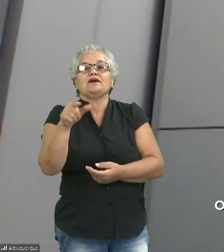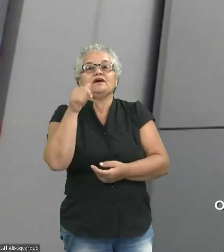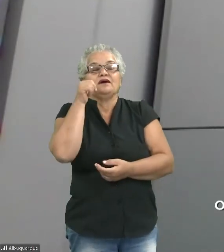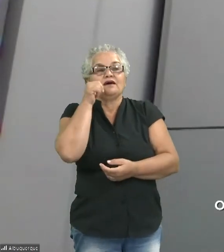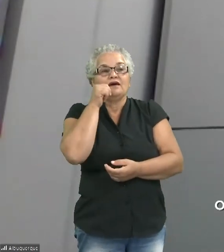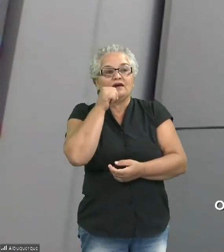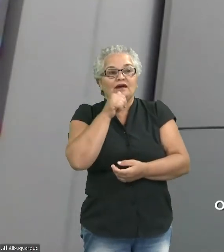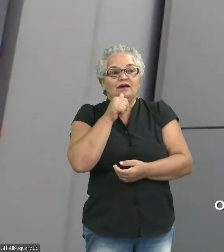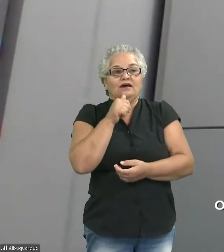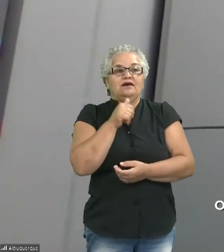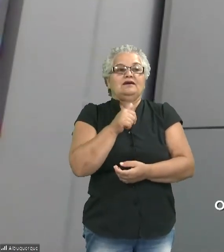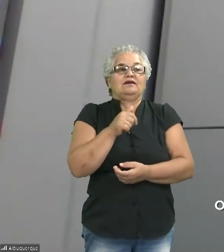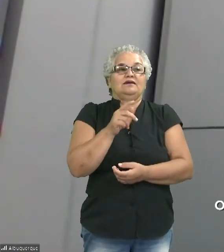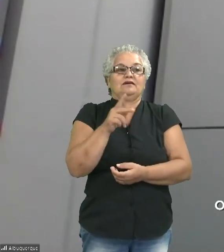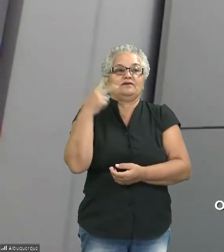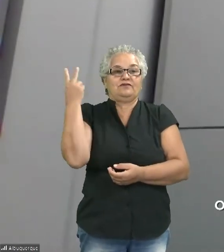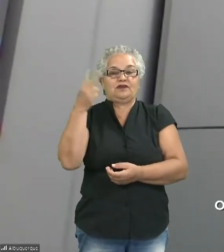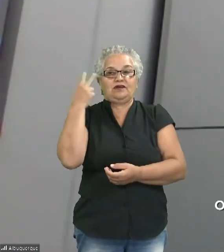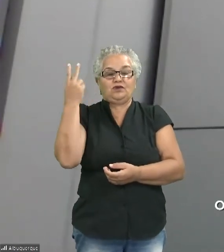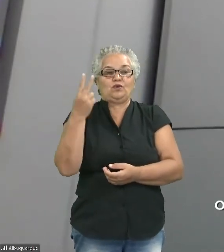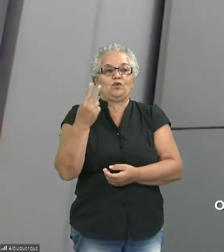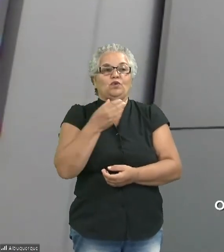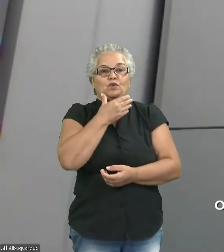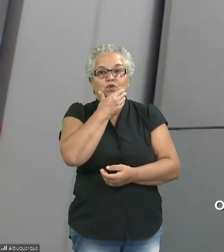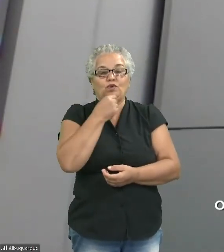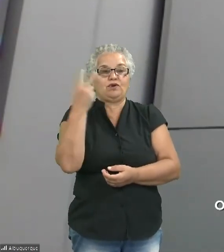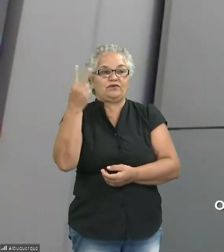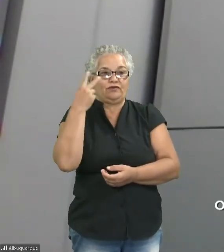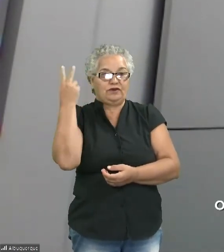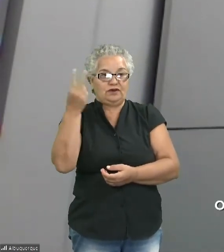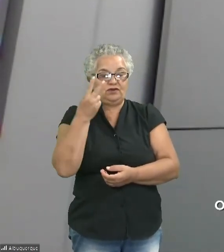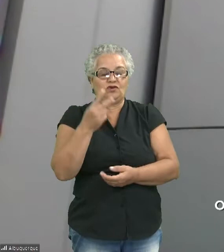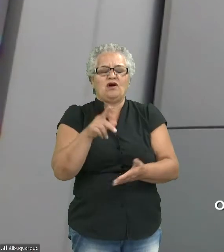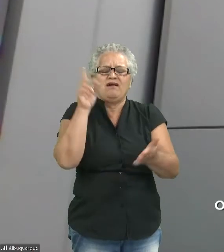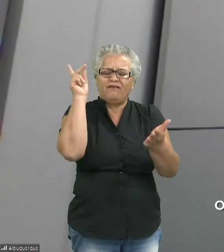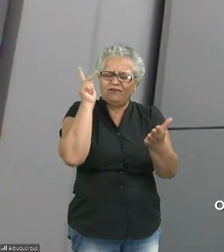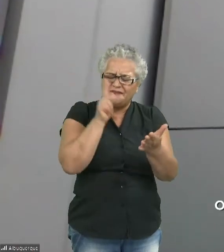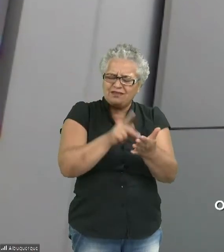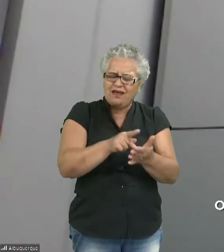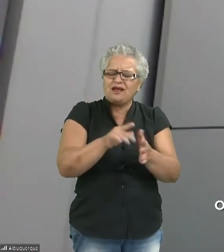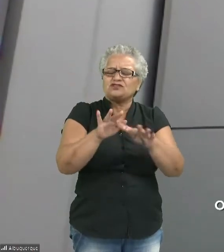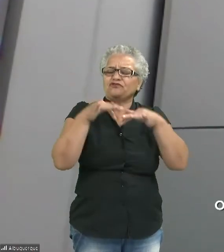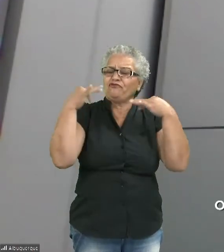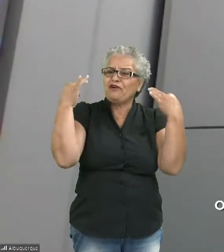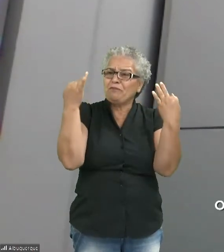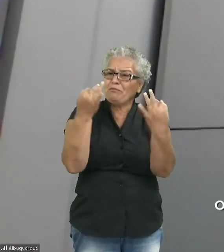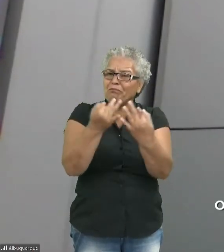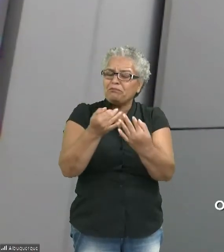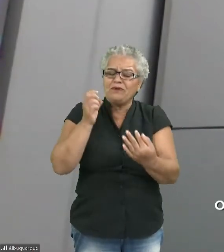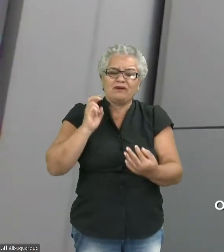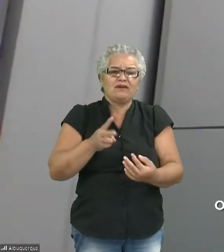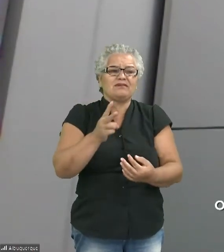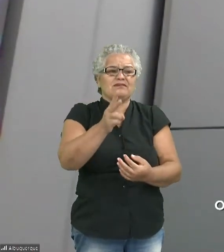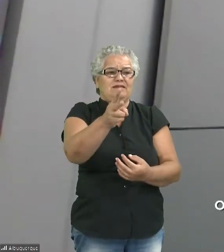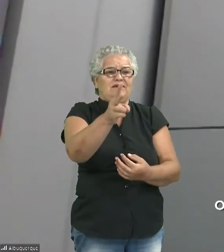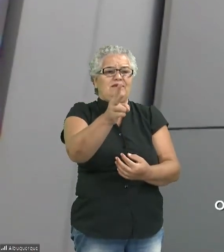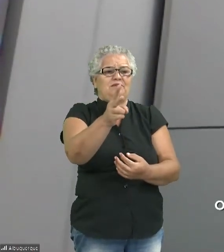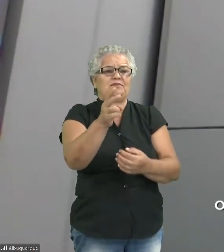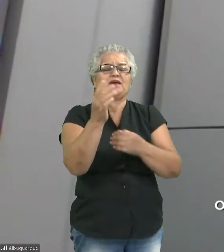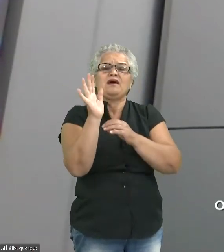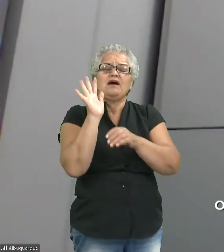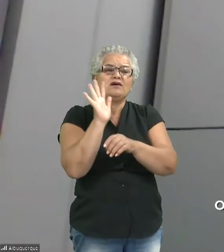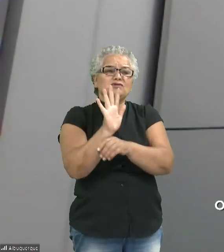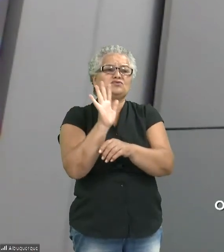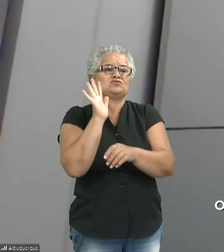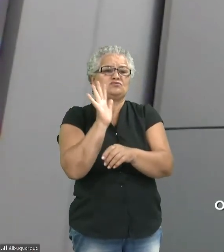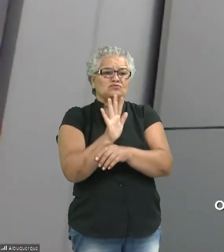é realmente uma família que muito vem contribuindo e contribuiu, lógico, e vai contribuir muito